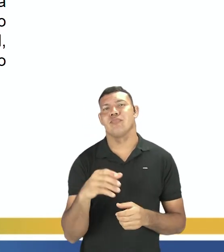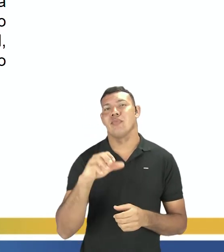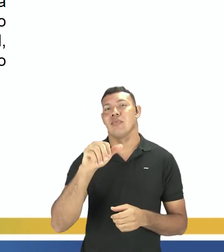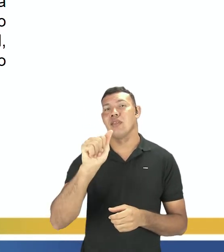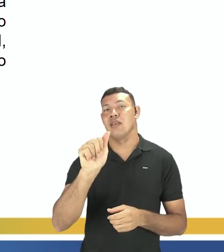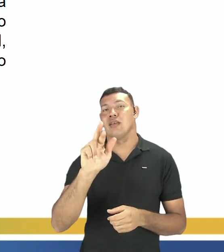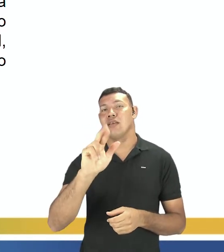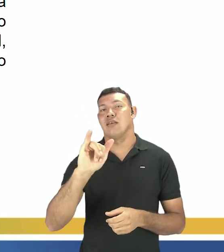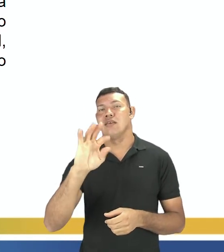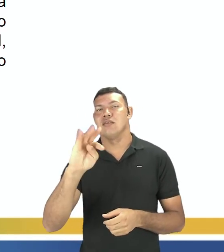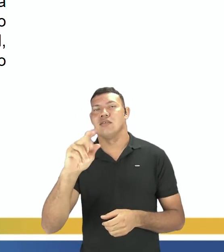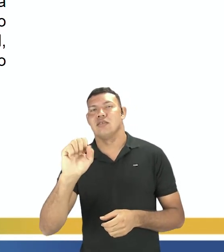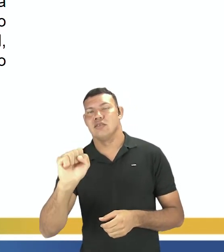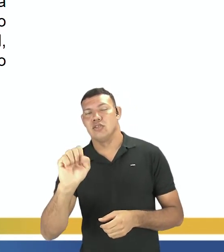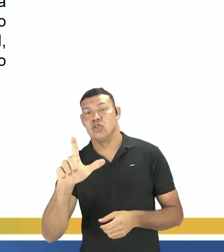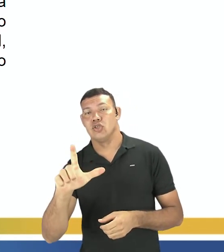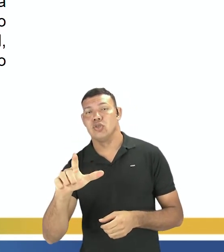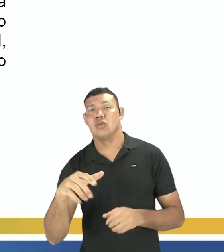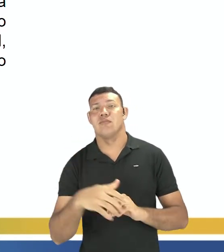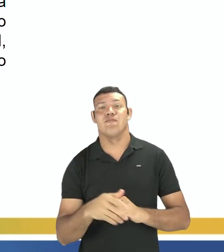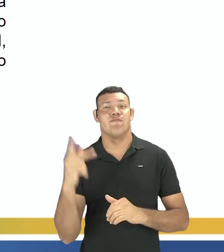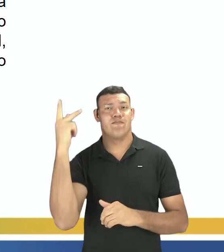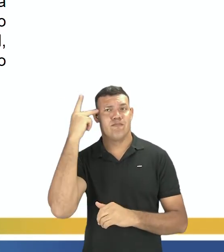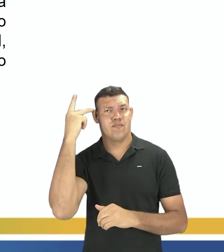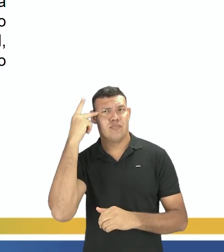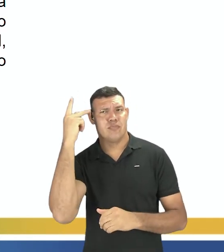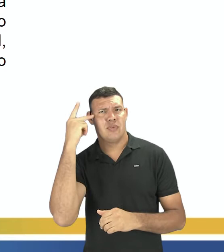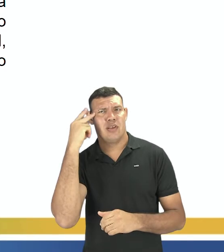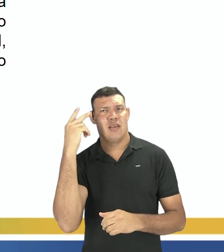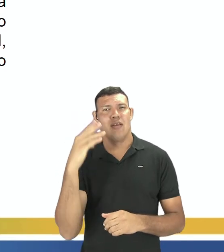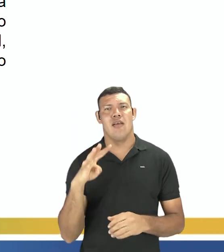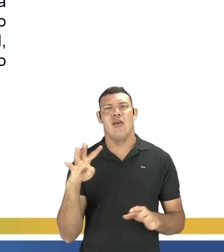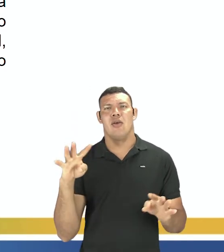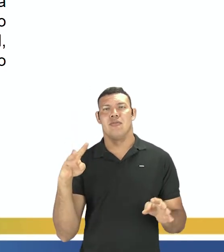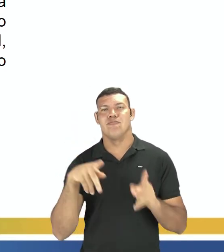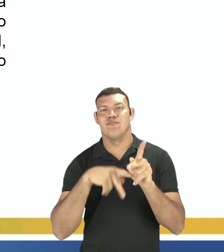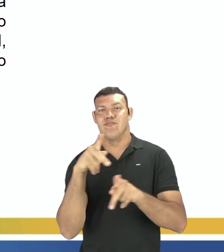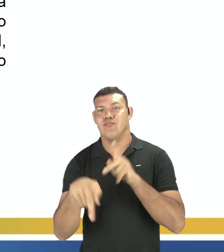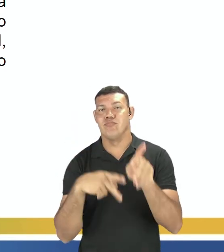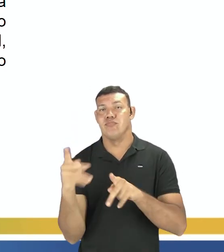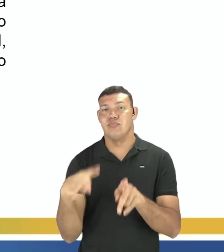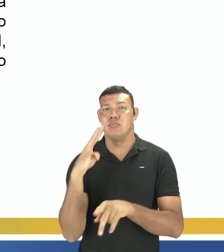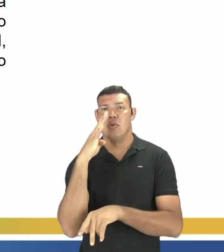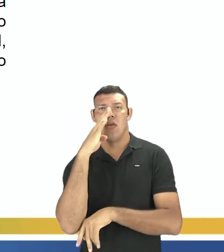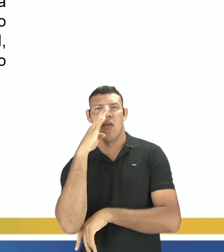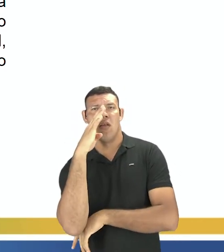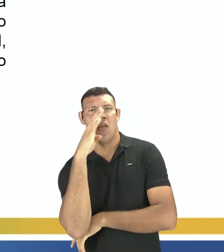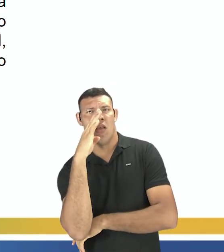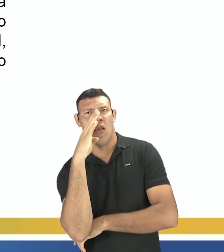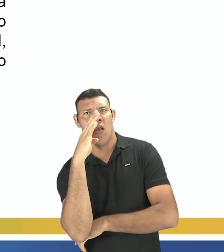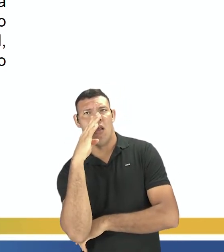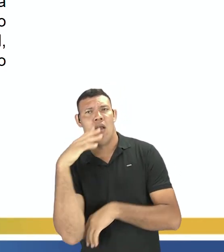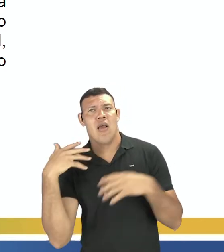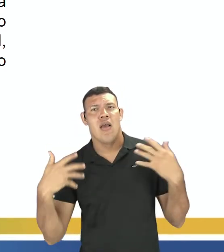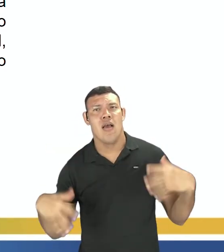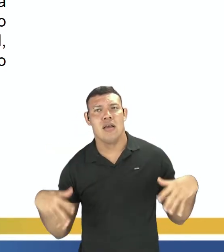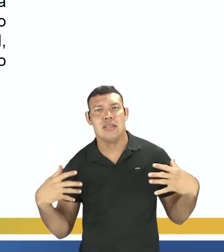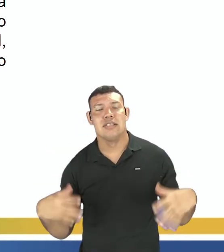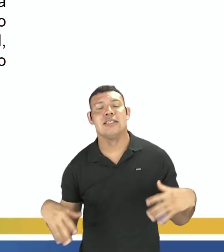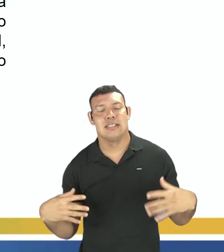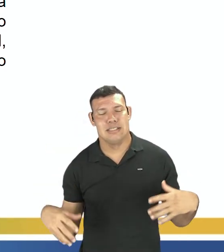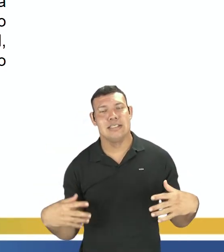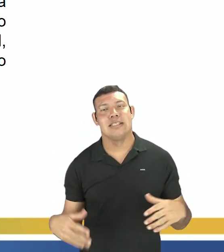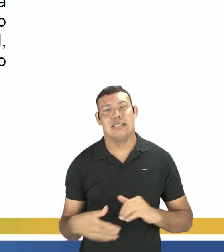Aristide Lobo no Diário Popular de São Paulo de que o povo assistiu aquilo bestializado. Essa versão